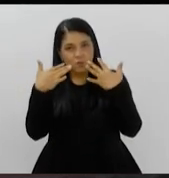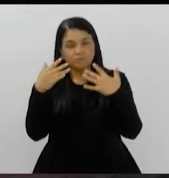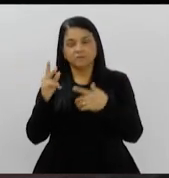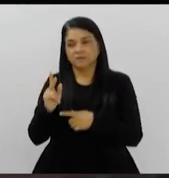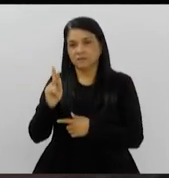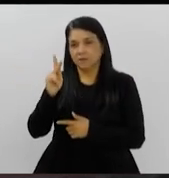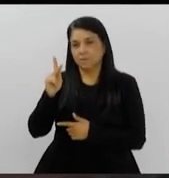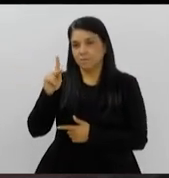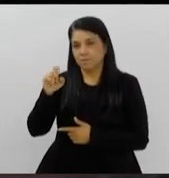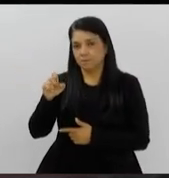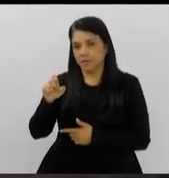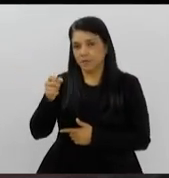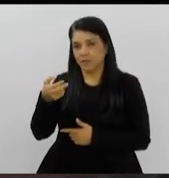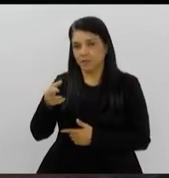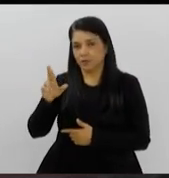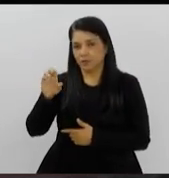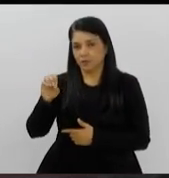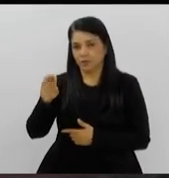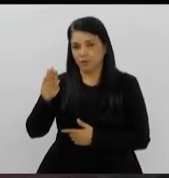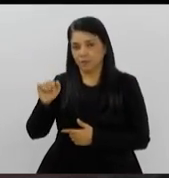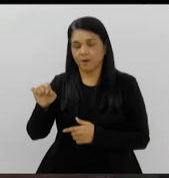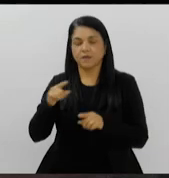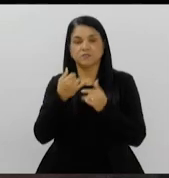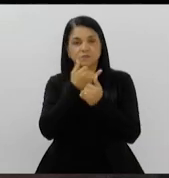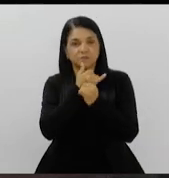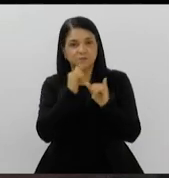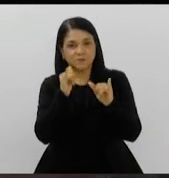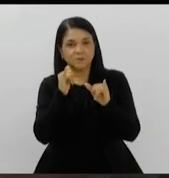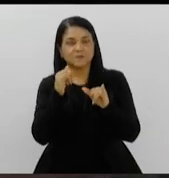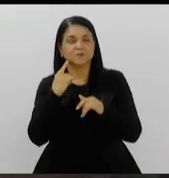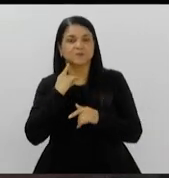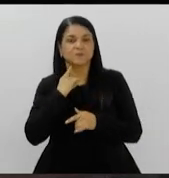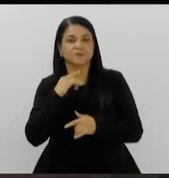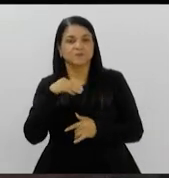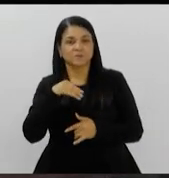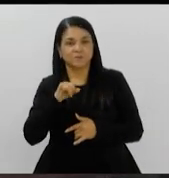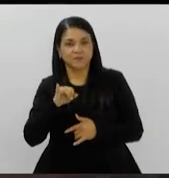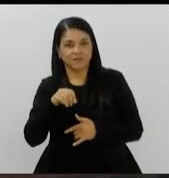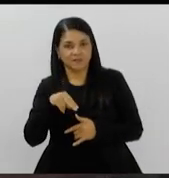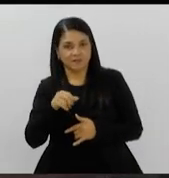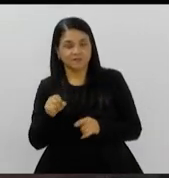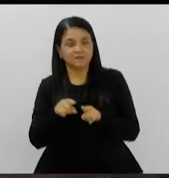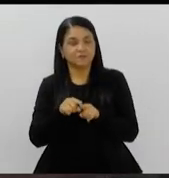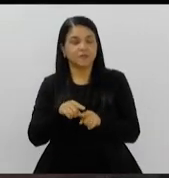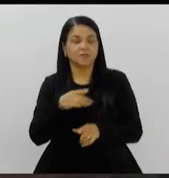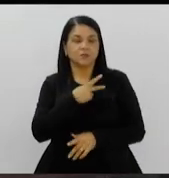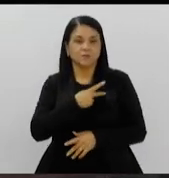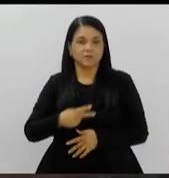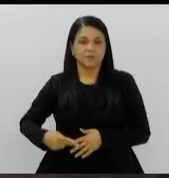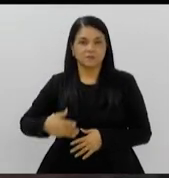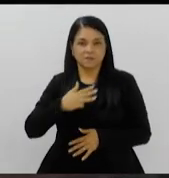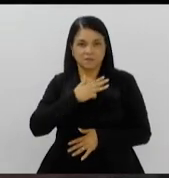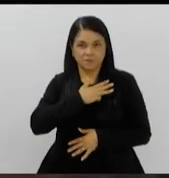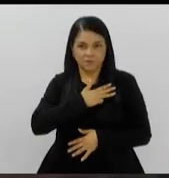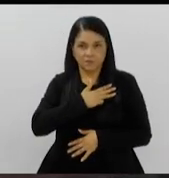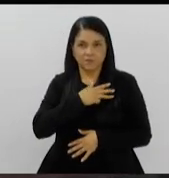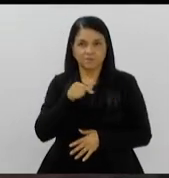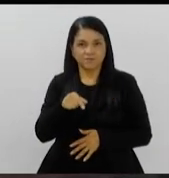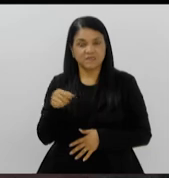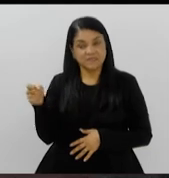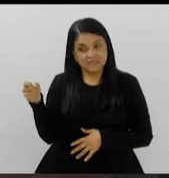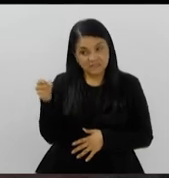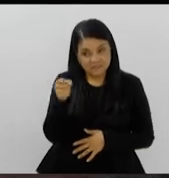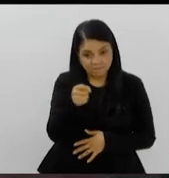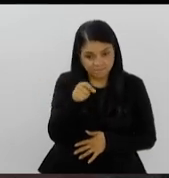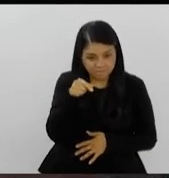Petrobras, do Ministério de Minas e Energia, né, da nossa Presidência da República, para que esses empregos